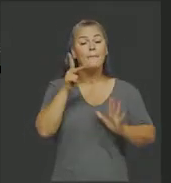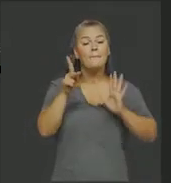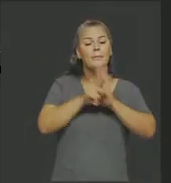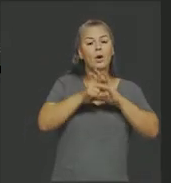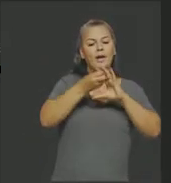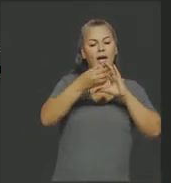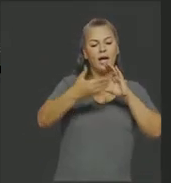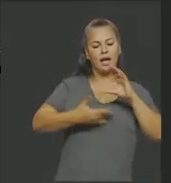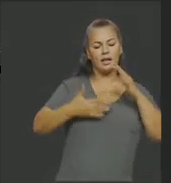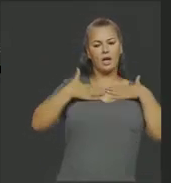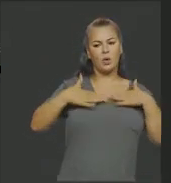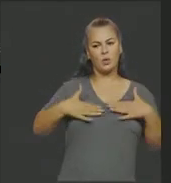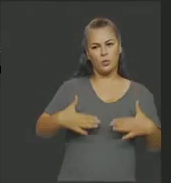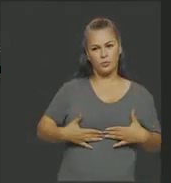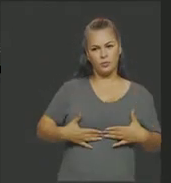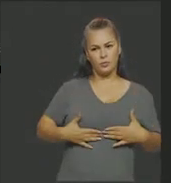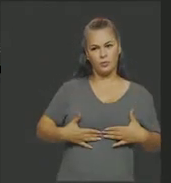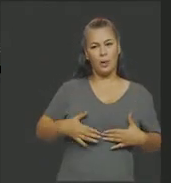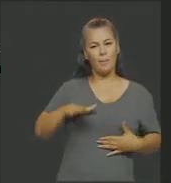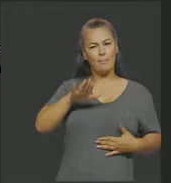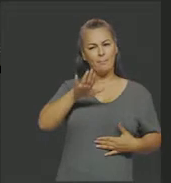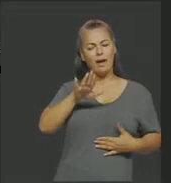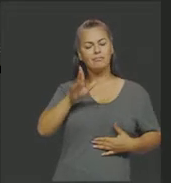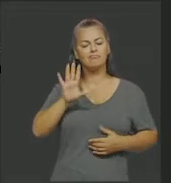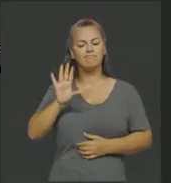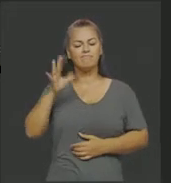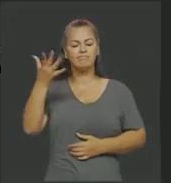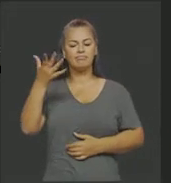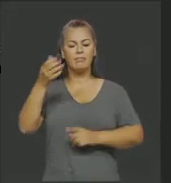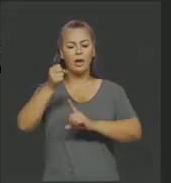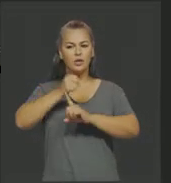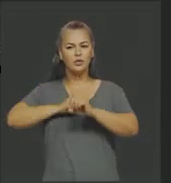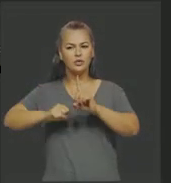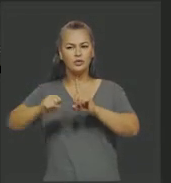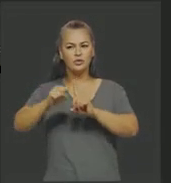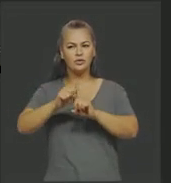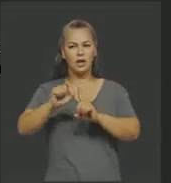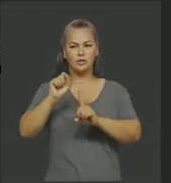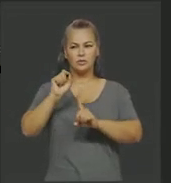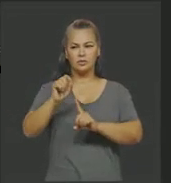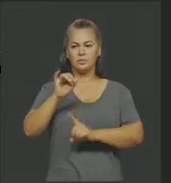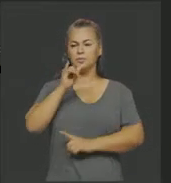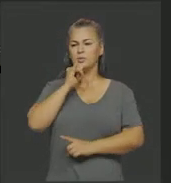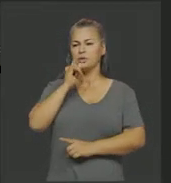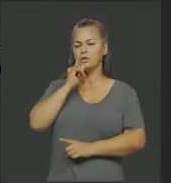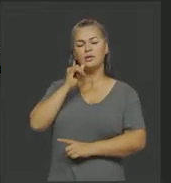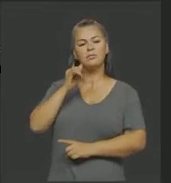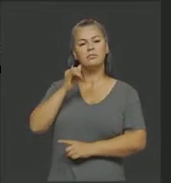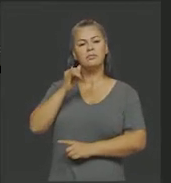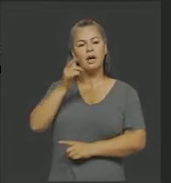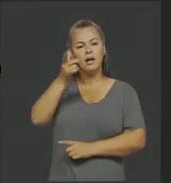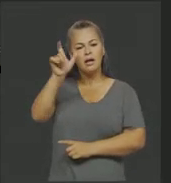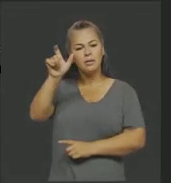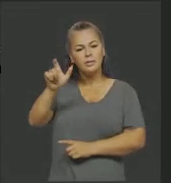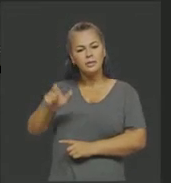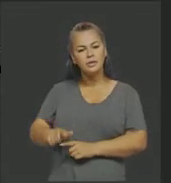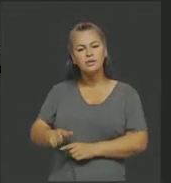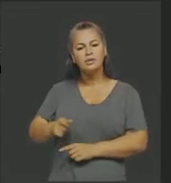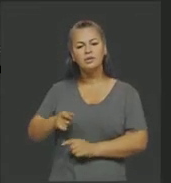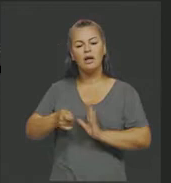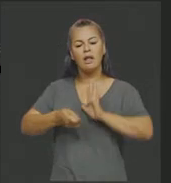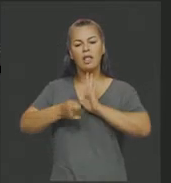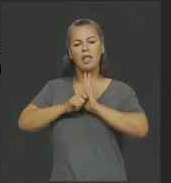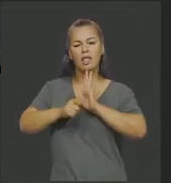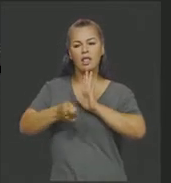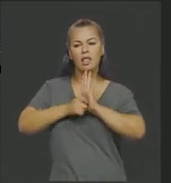álcool, ela sofre pela ausência da pessoa, às vezes estimula áreas da agressividade. A gente tem um centro límbico,